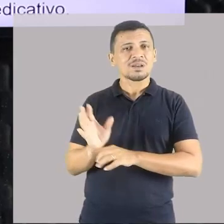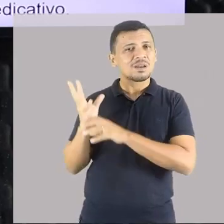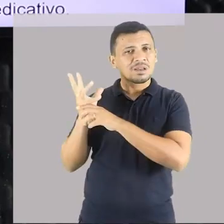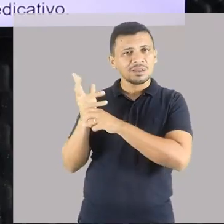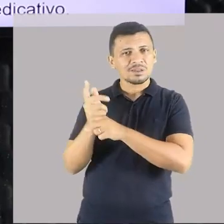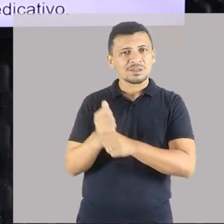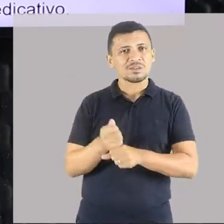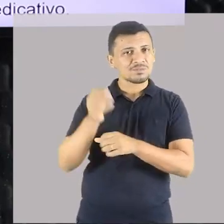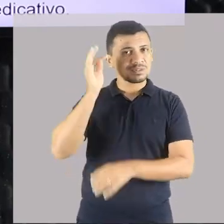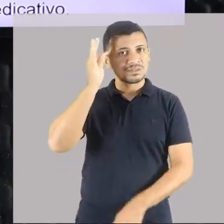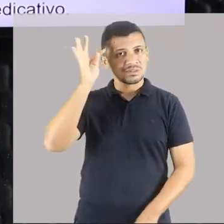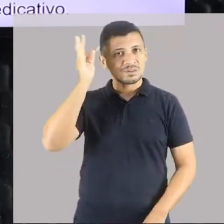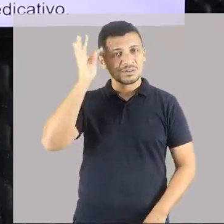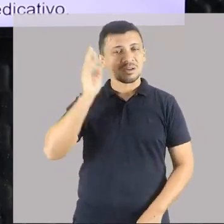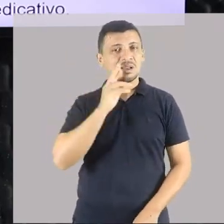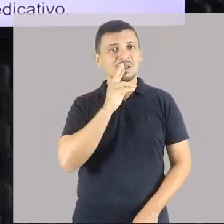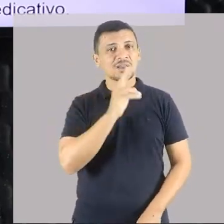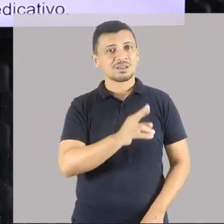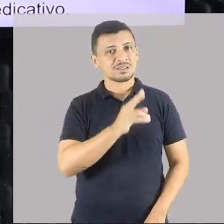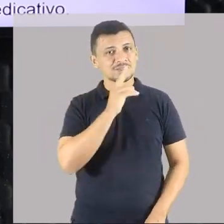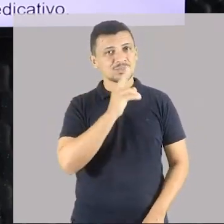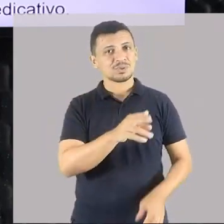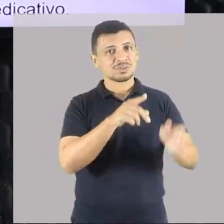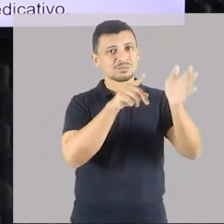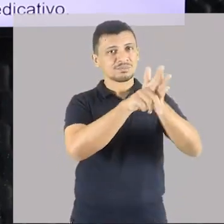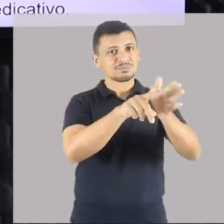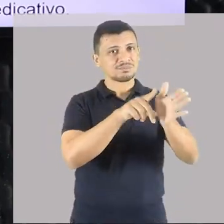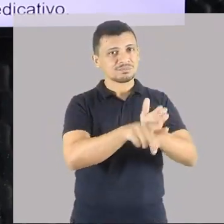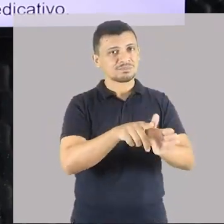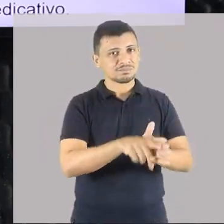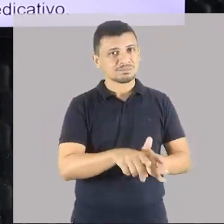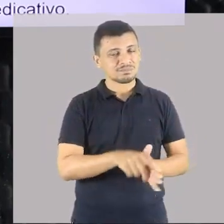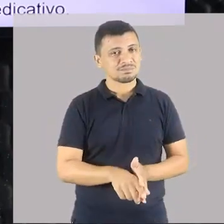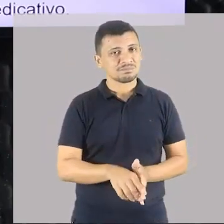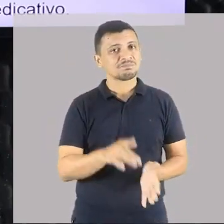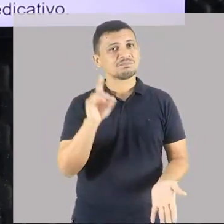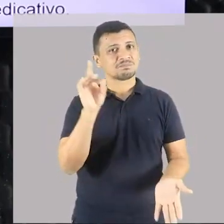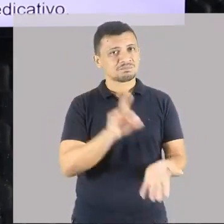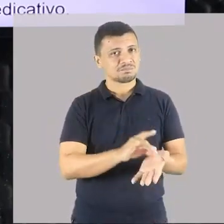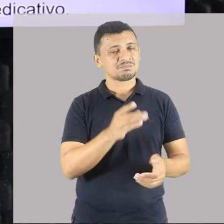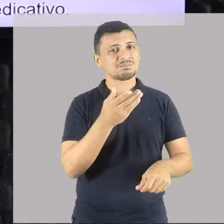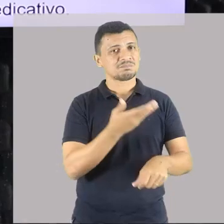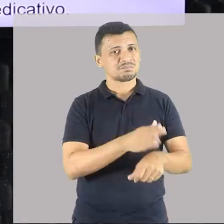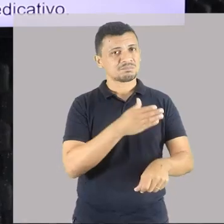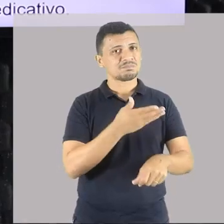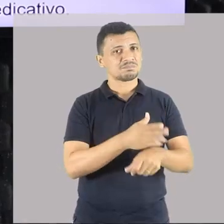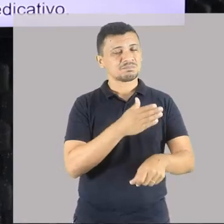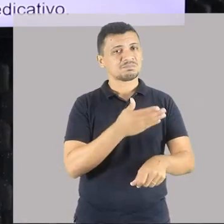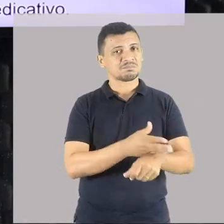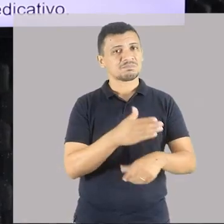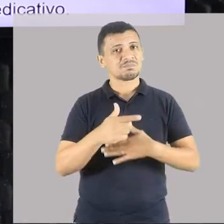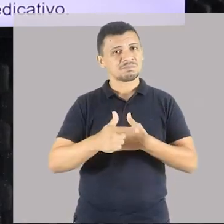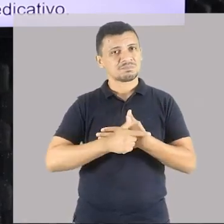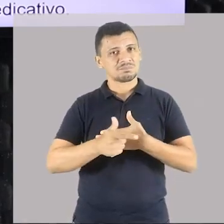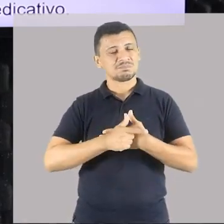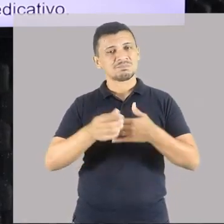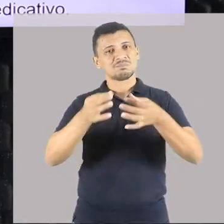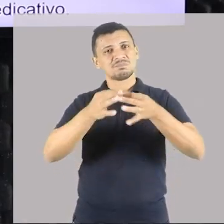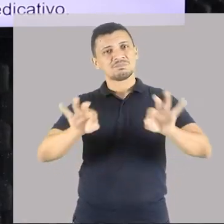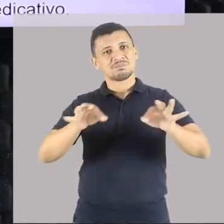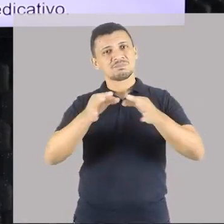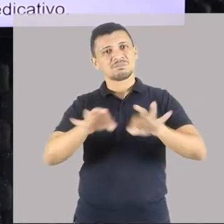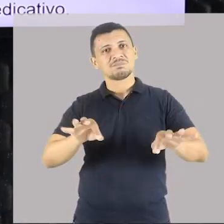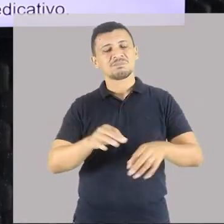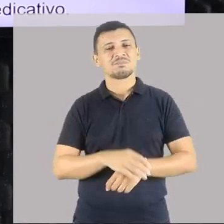parte teórica e respondam as questões para que vocês realmente treinem aí as funções sintáticas.